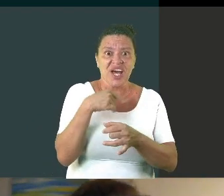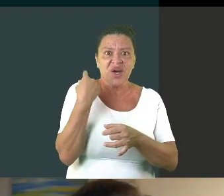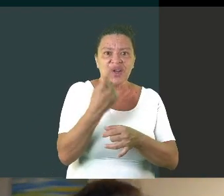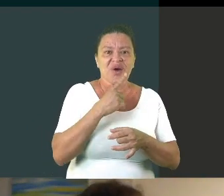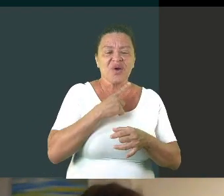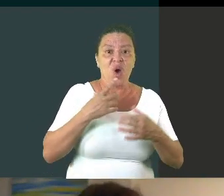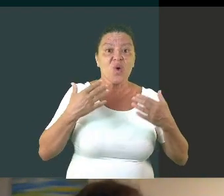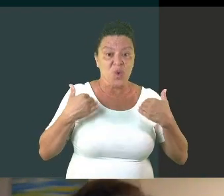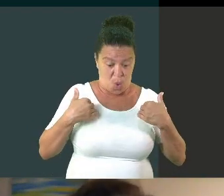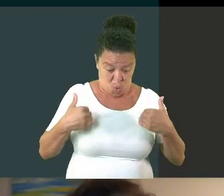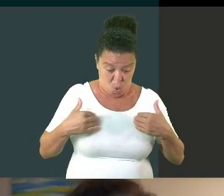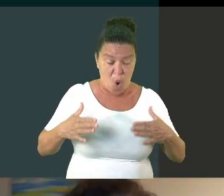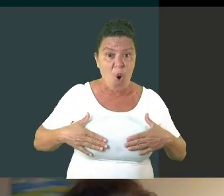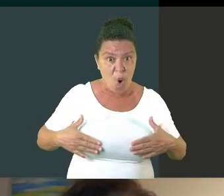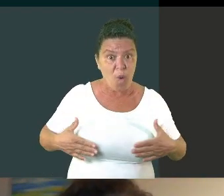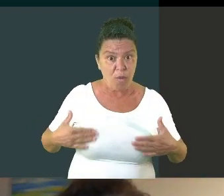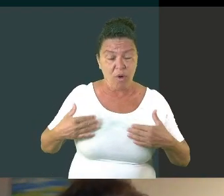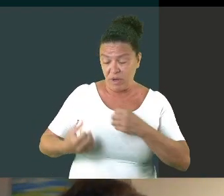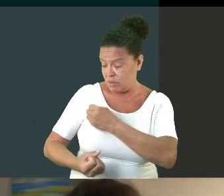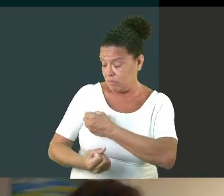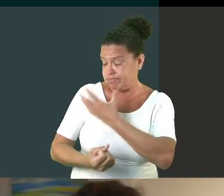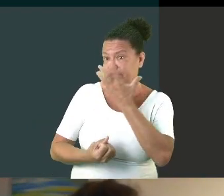nosso corpo vamos produzindo